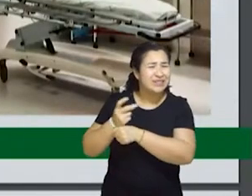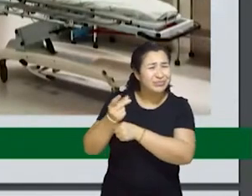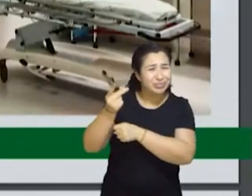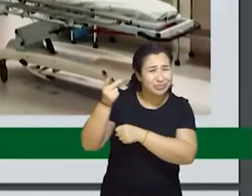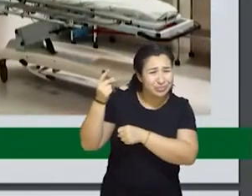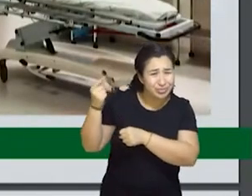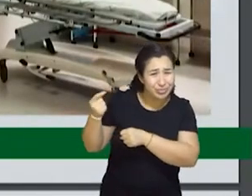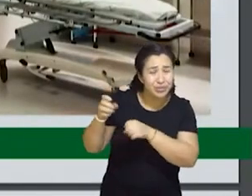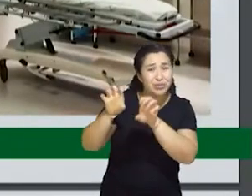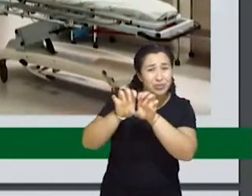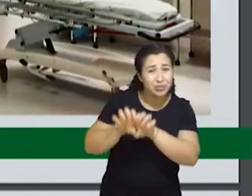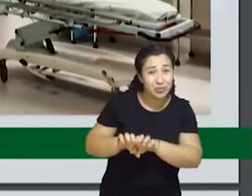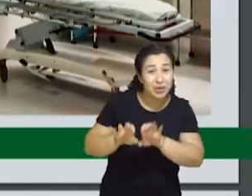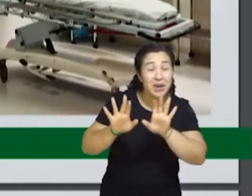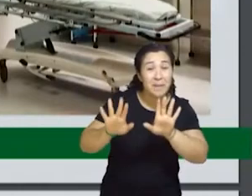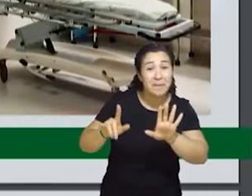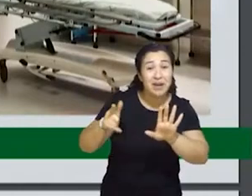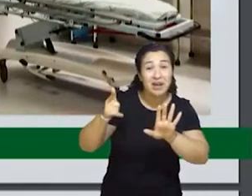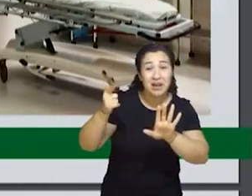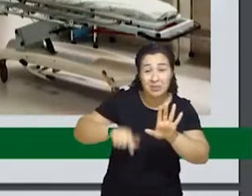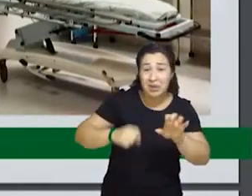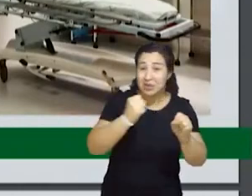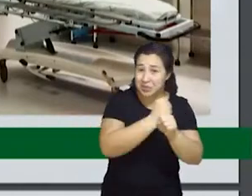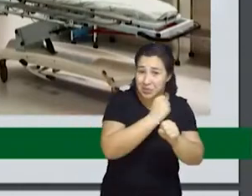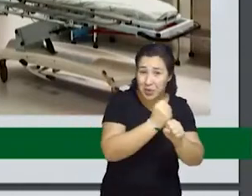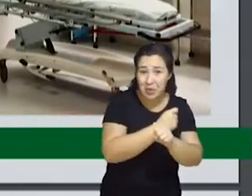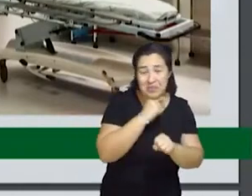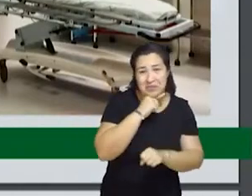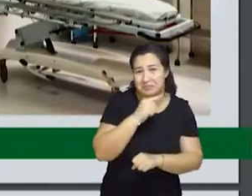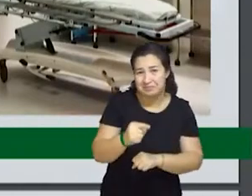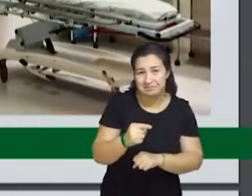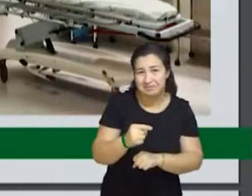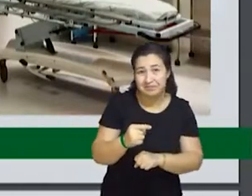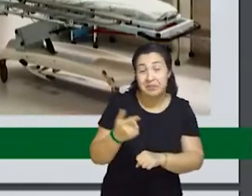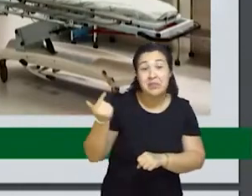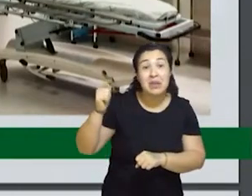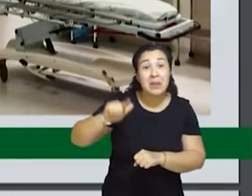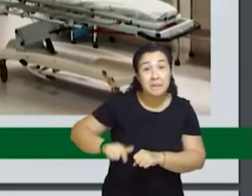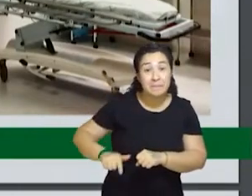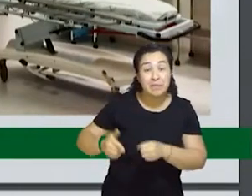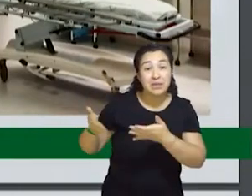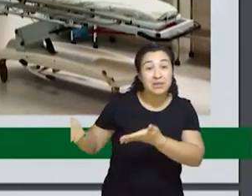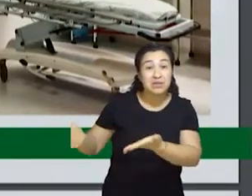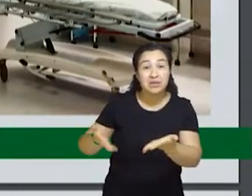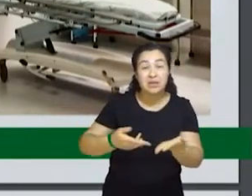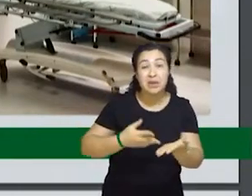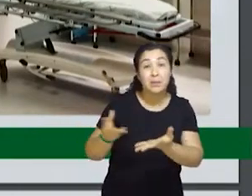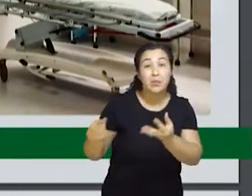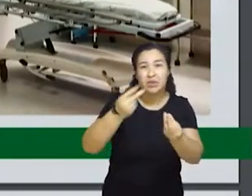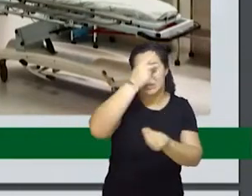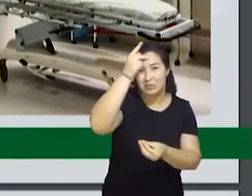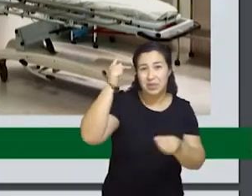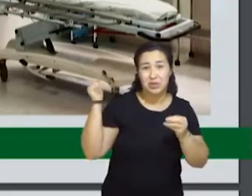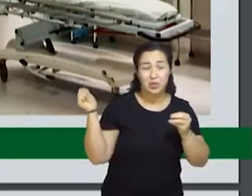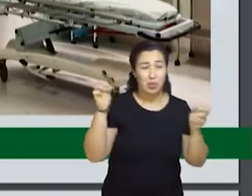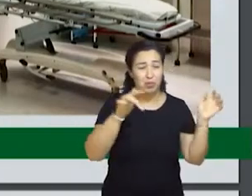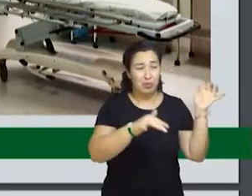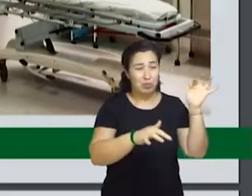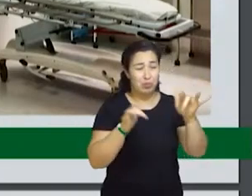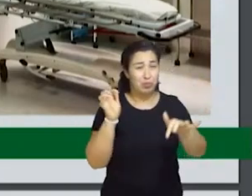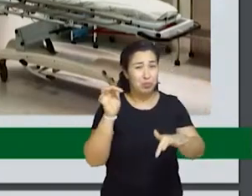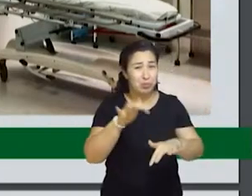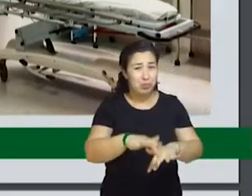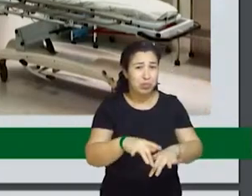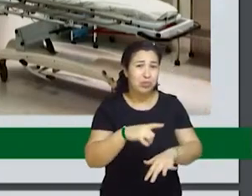um aumento da demanda, visto que a demanda a gente pega desde o Vale do Rio Itajaí para frente. Então, a nossa estrutura